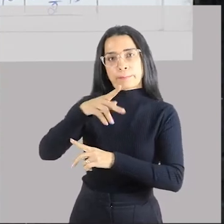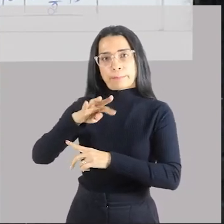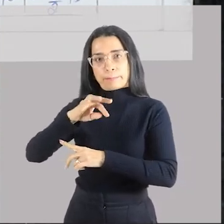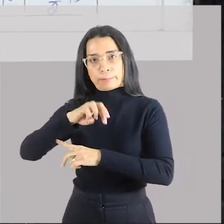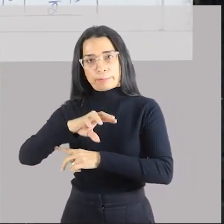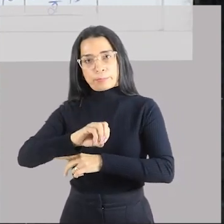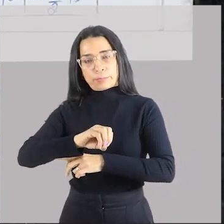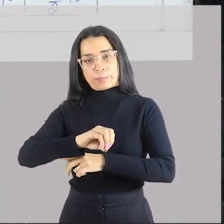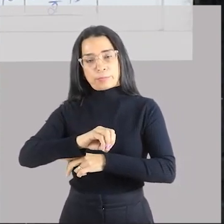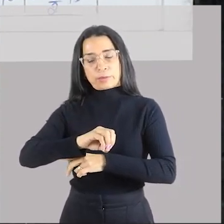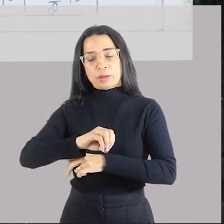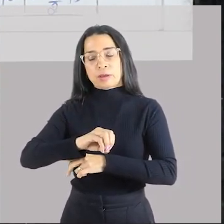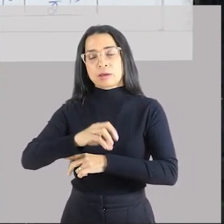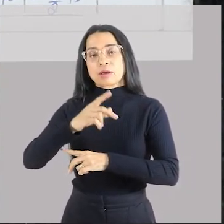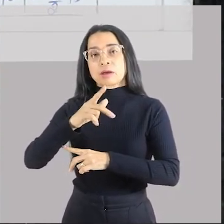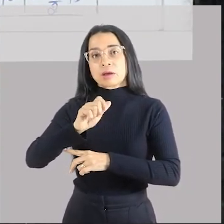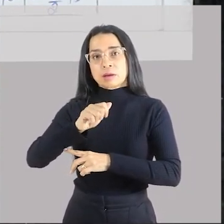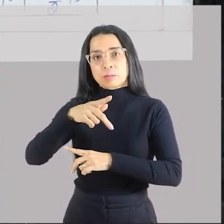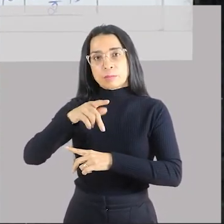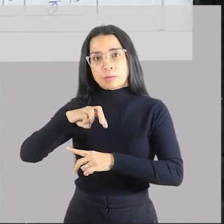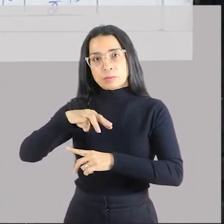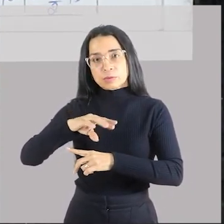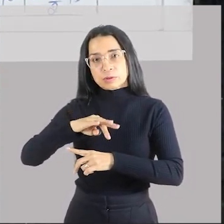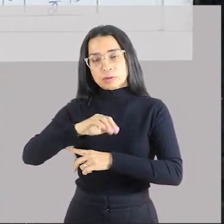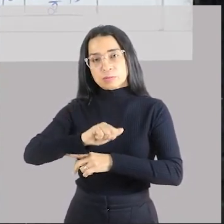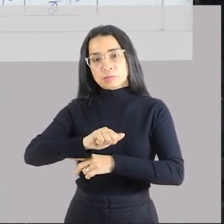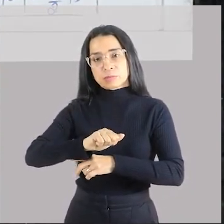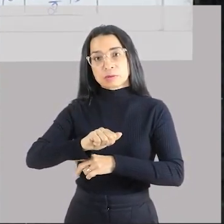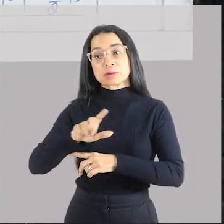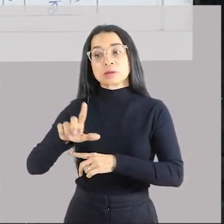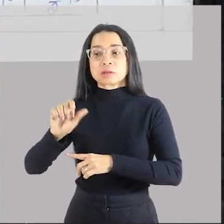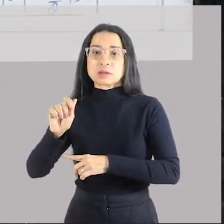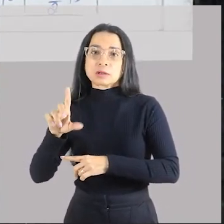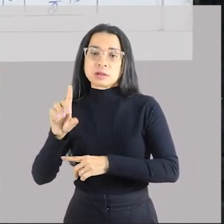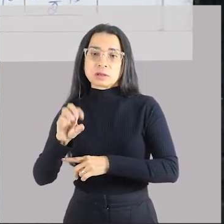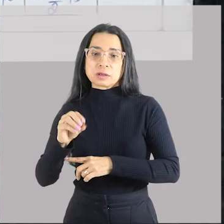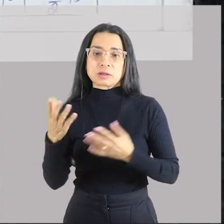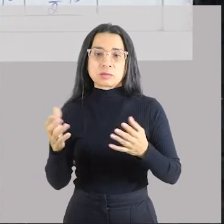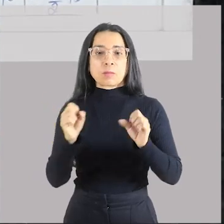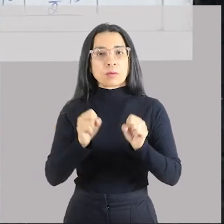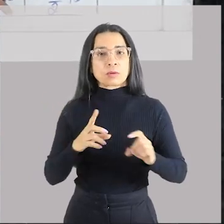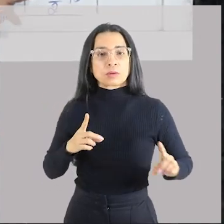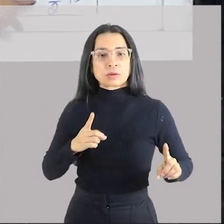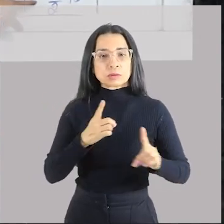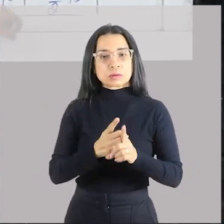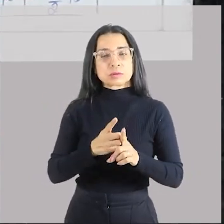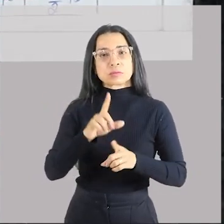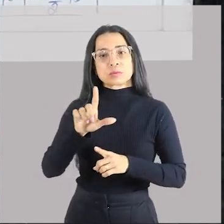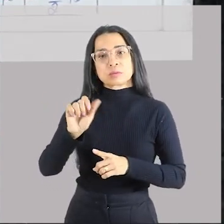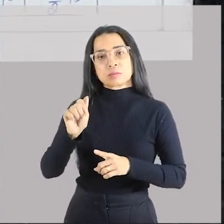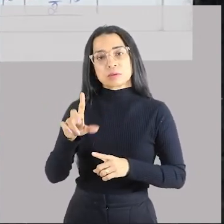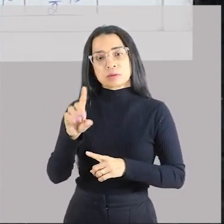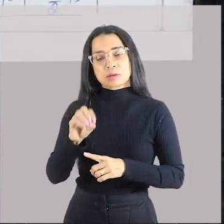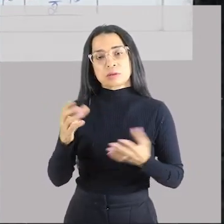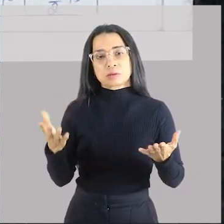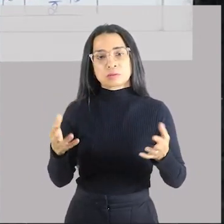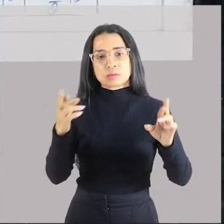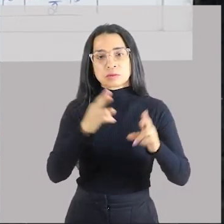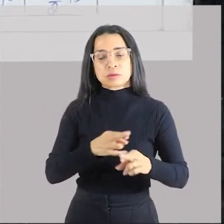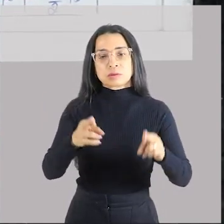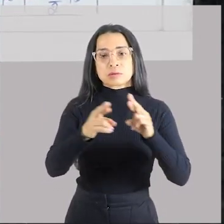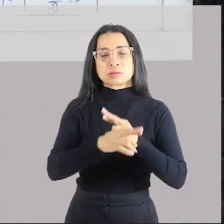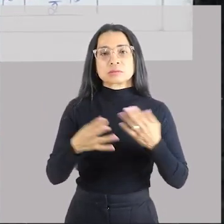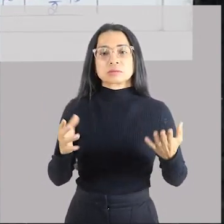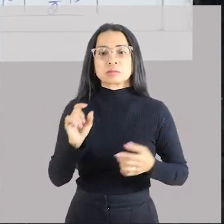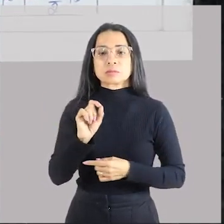lado. Mas eu posso descobrir o raio, né? No hexágono agora, qual a relação entre apótema e